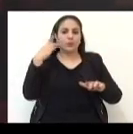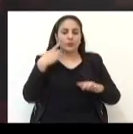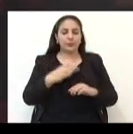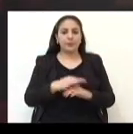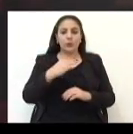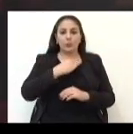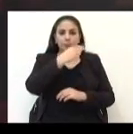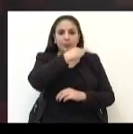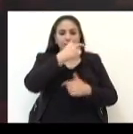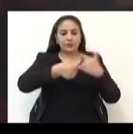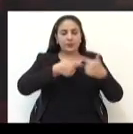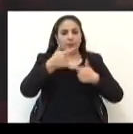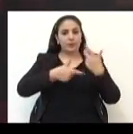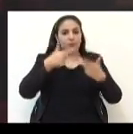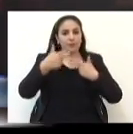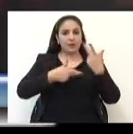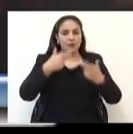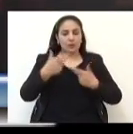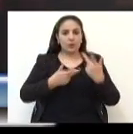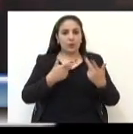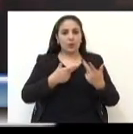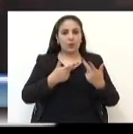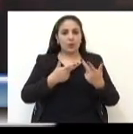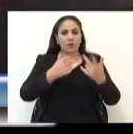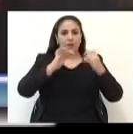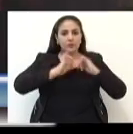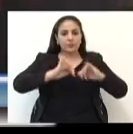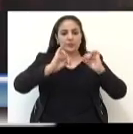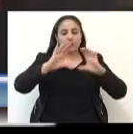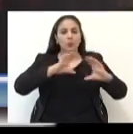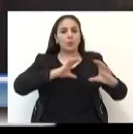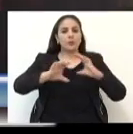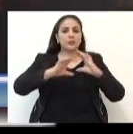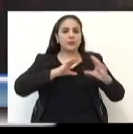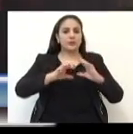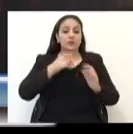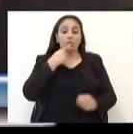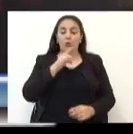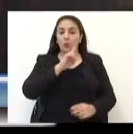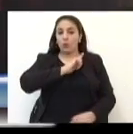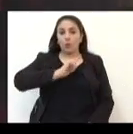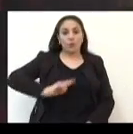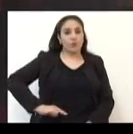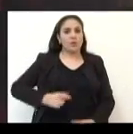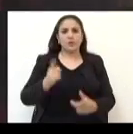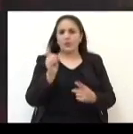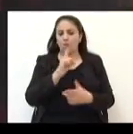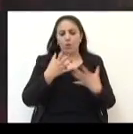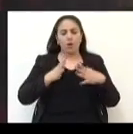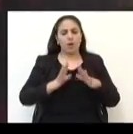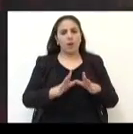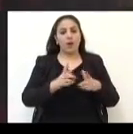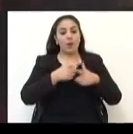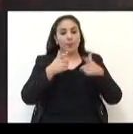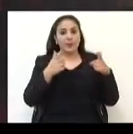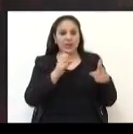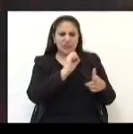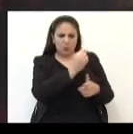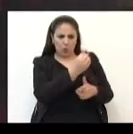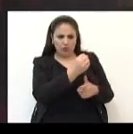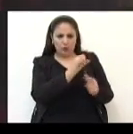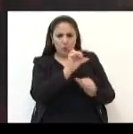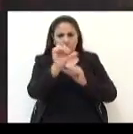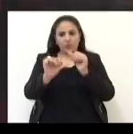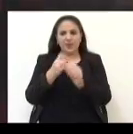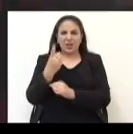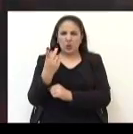O ministro do Trabalho disse aos veículos de comunicação do país que o governo não pretende aumentar a jornada de 8 para